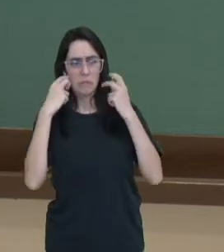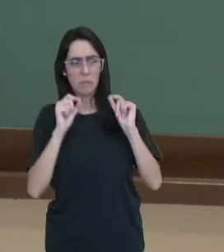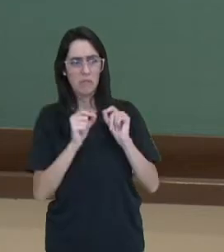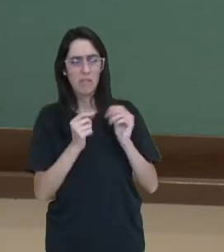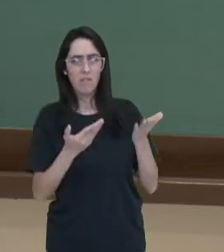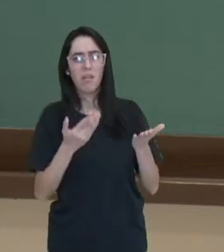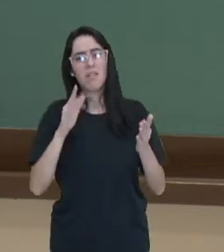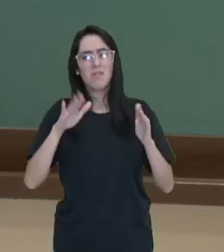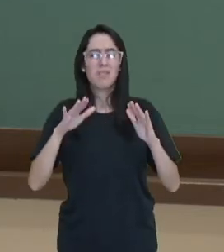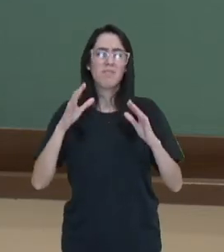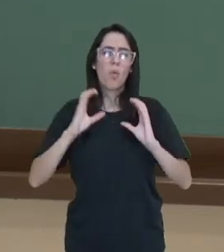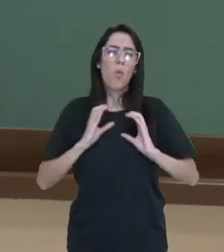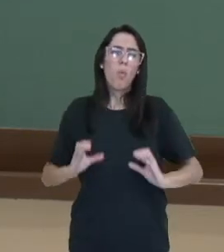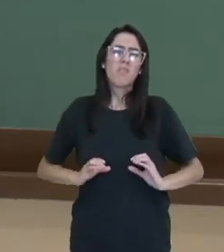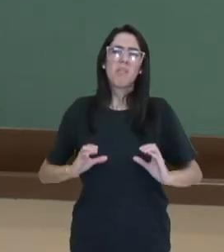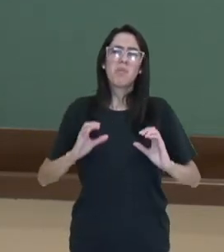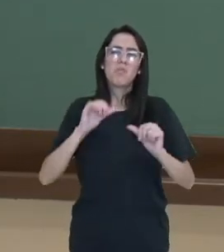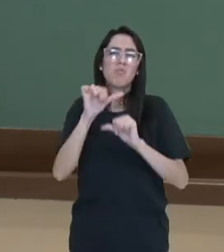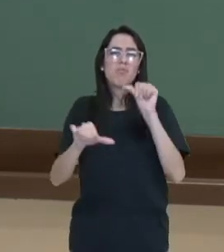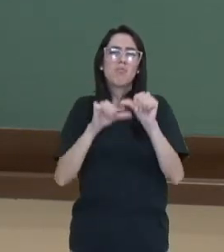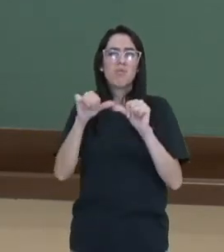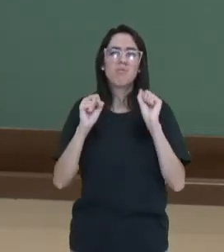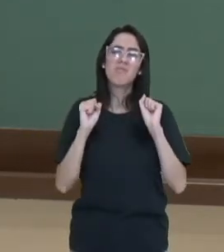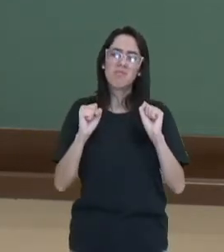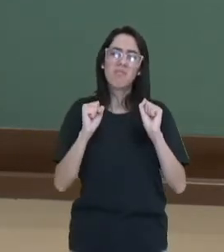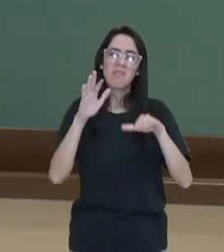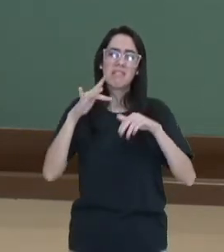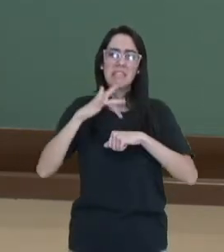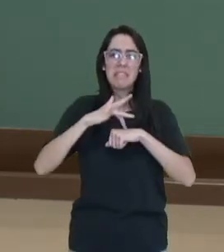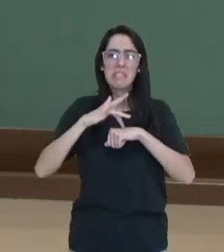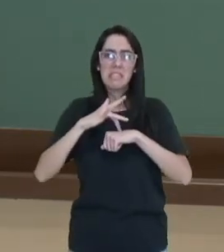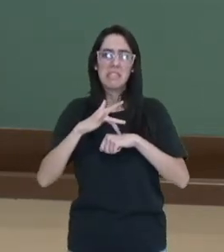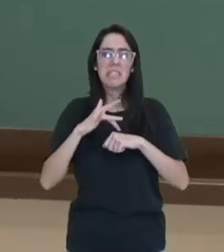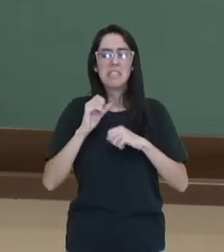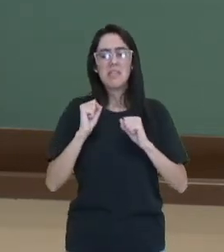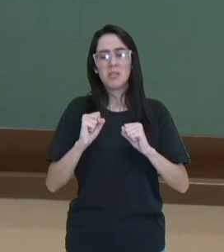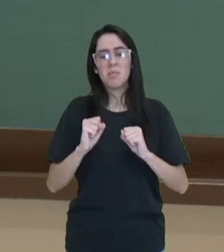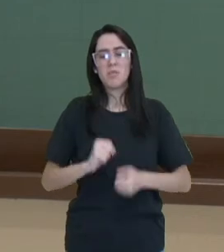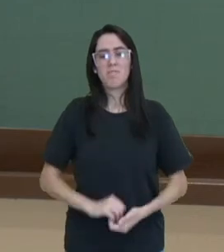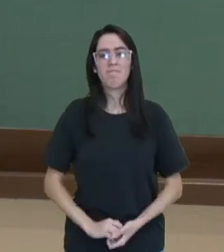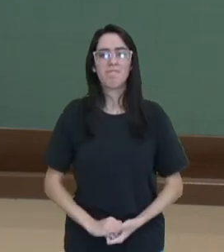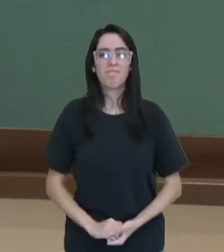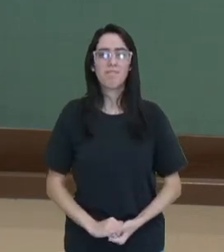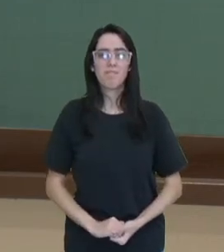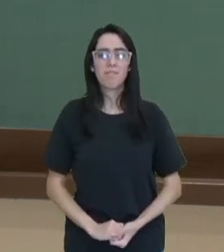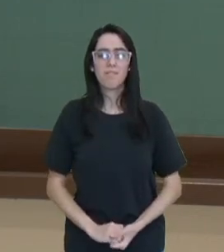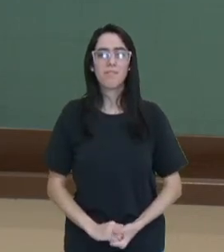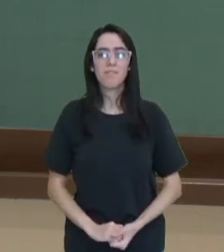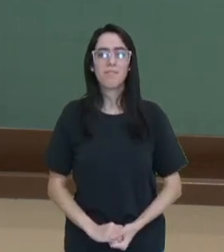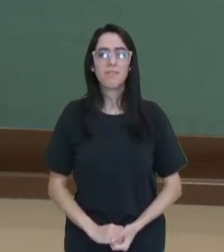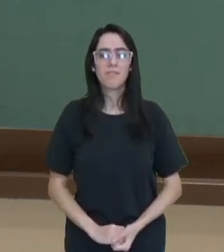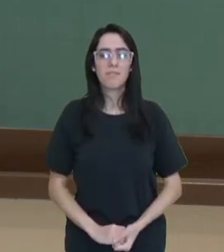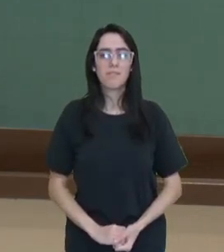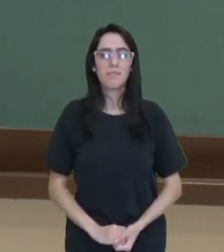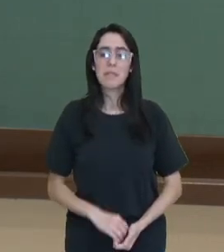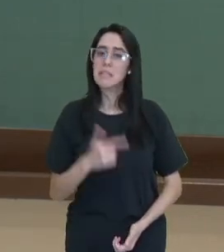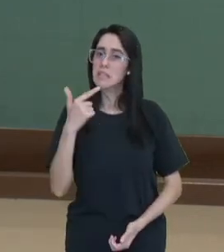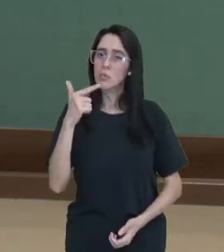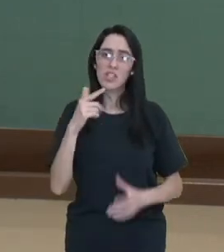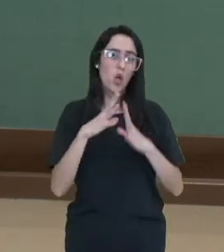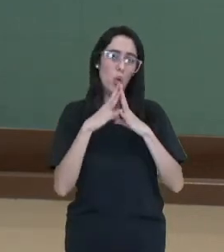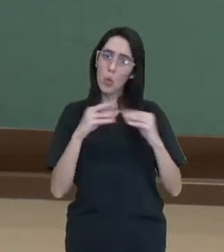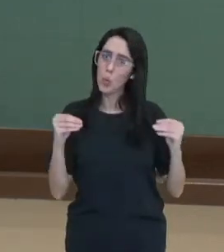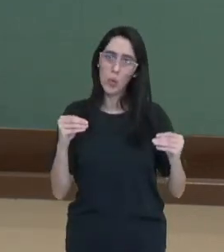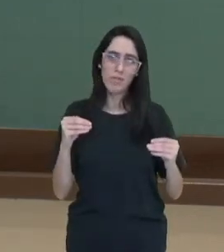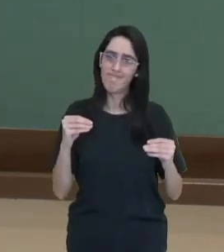com esse comportamento, muitas vezes pode ser constrangedor para a pessoa e para os outros, né? Então, não tem cura, o